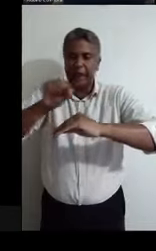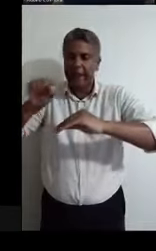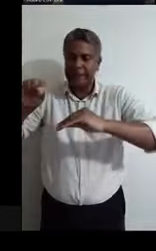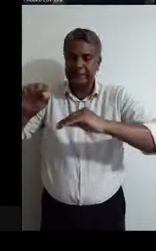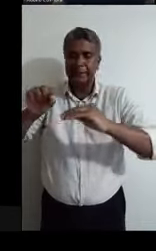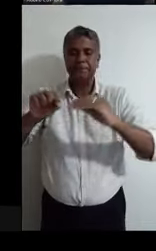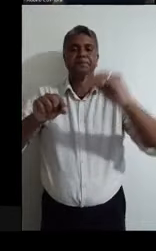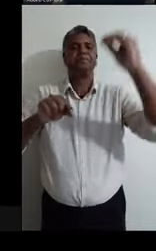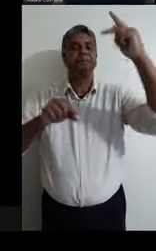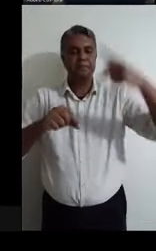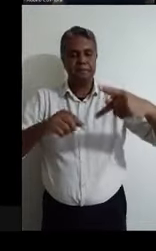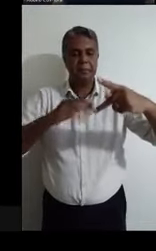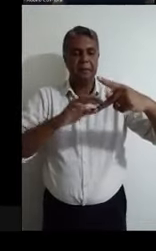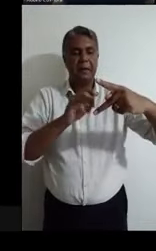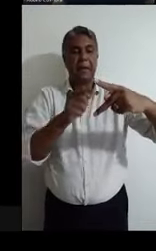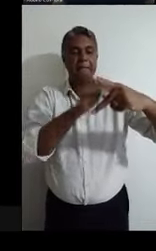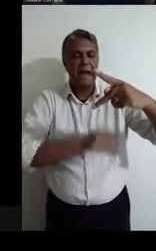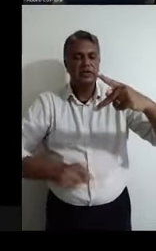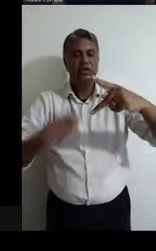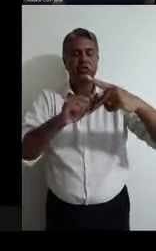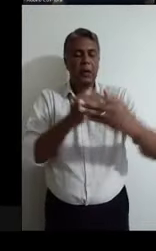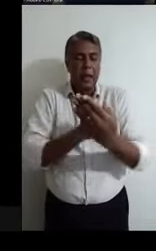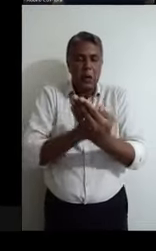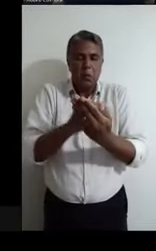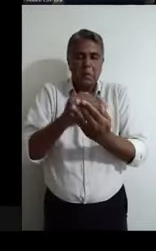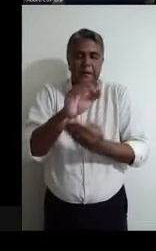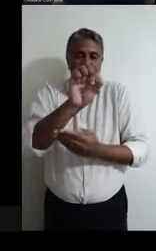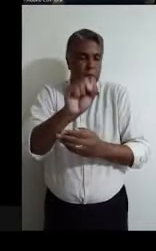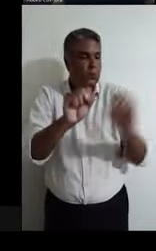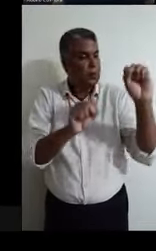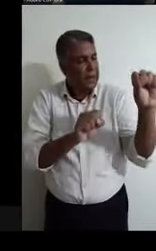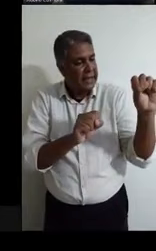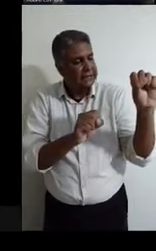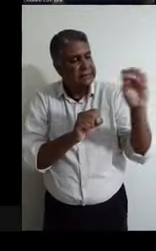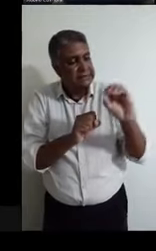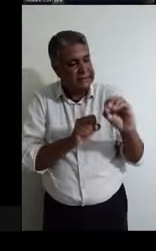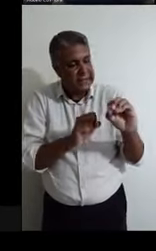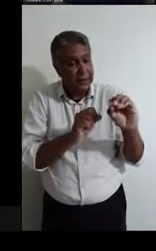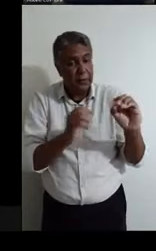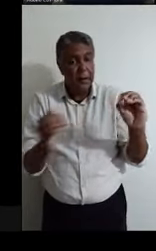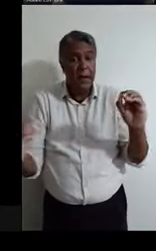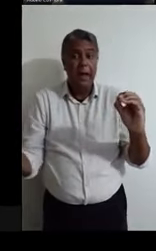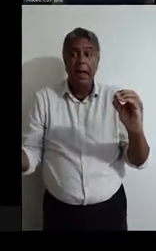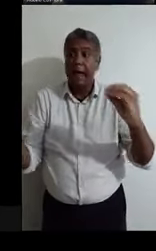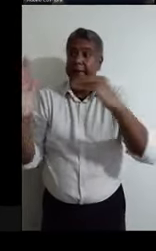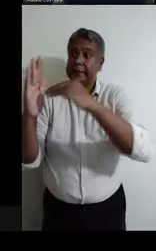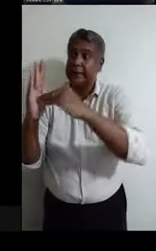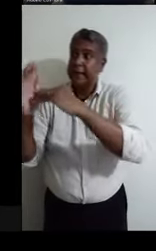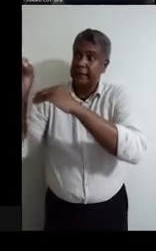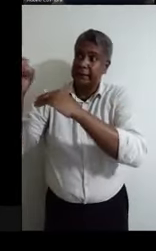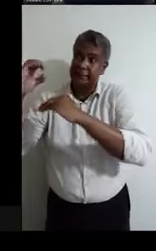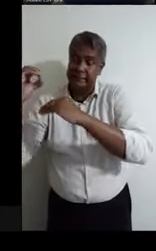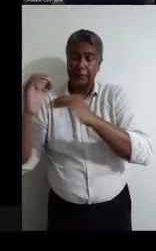Minha partícula inicia na posição inicial S0 até uma posição final S.